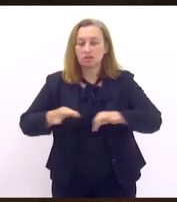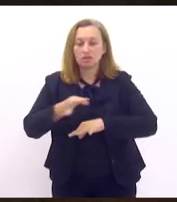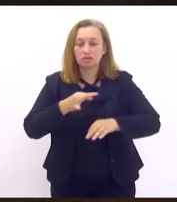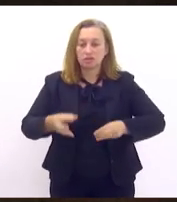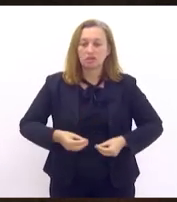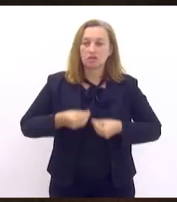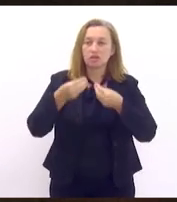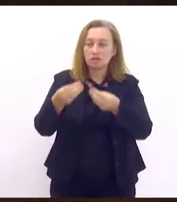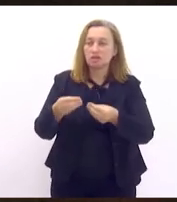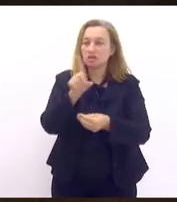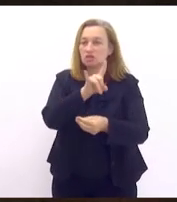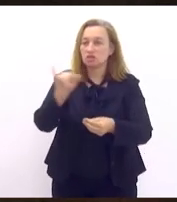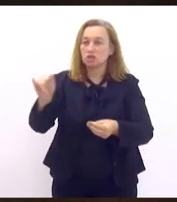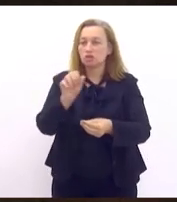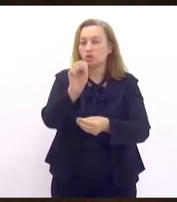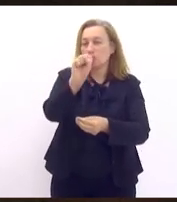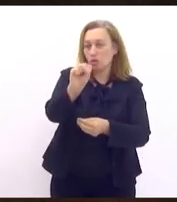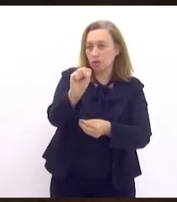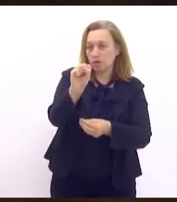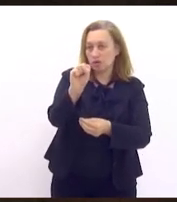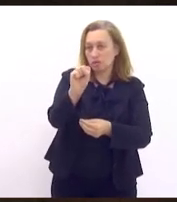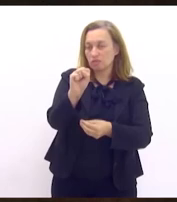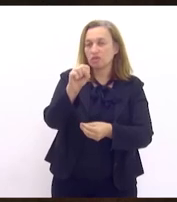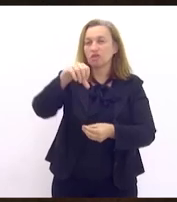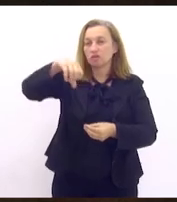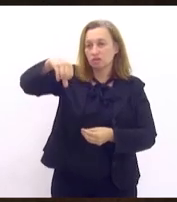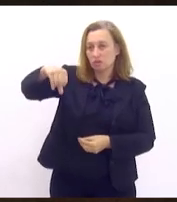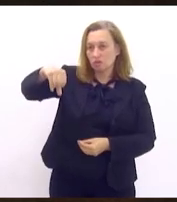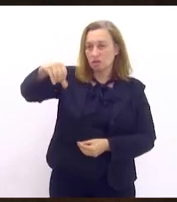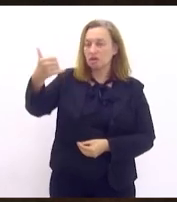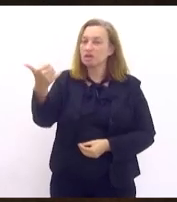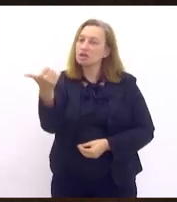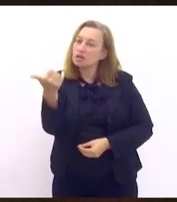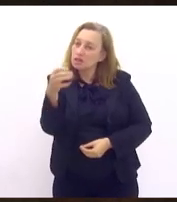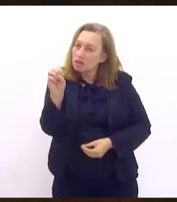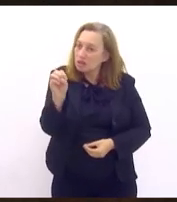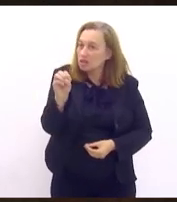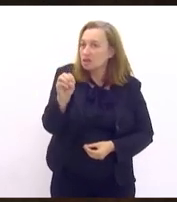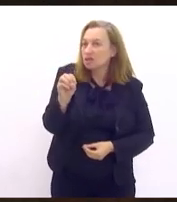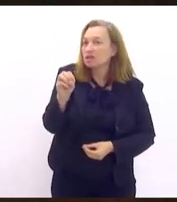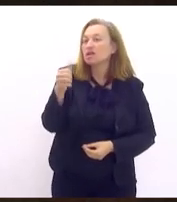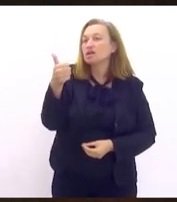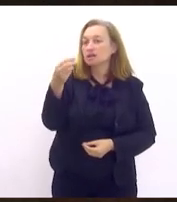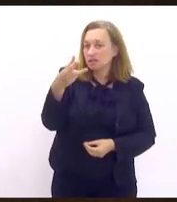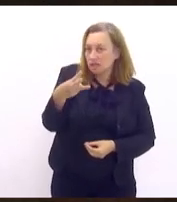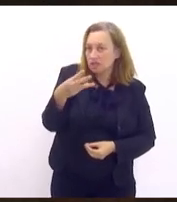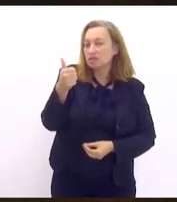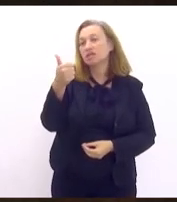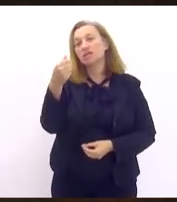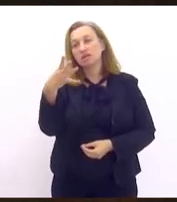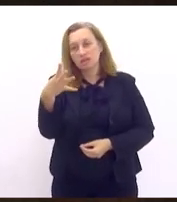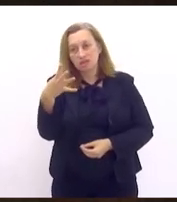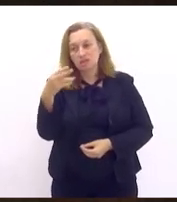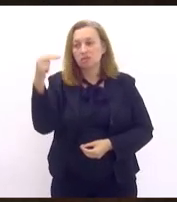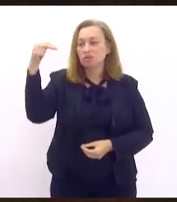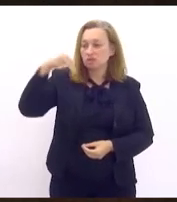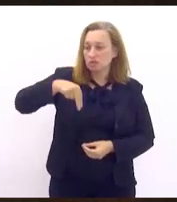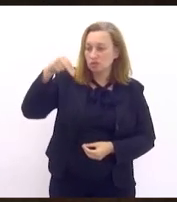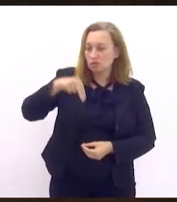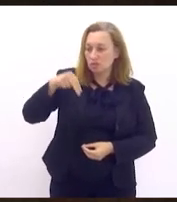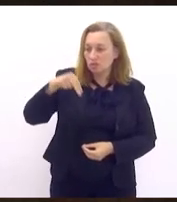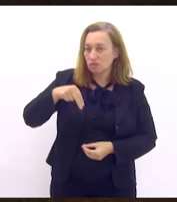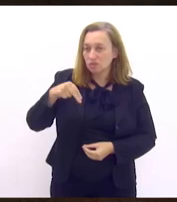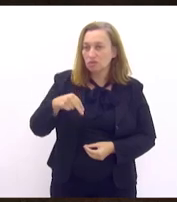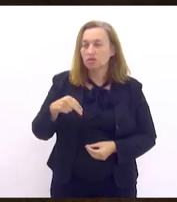nos dias 8, 9, 10, 13 e 14 de novembro do